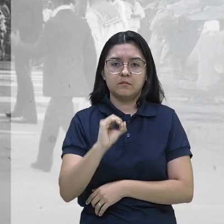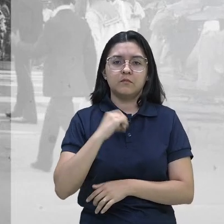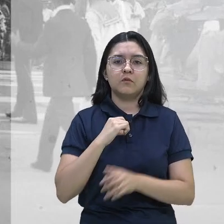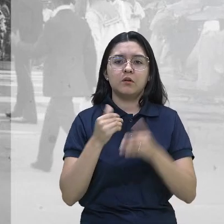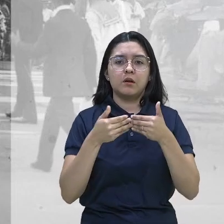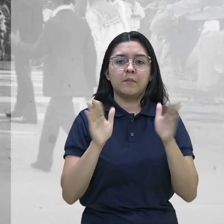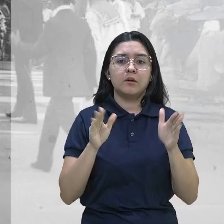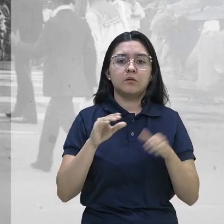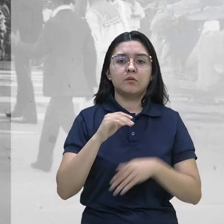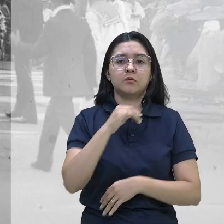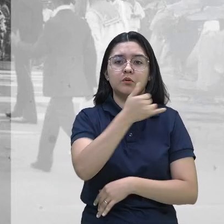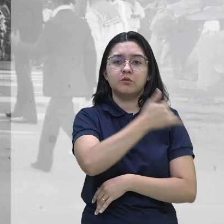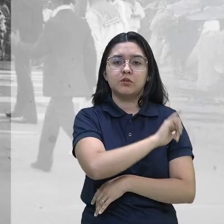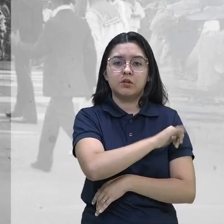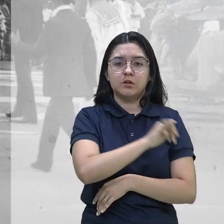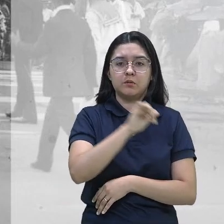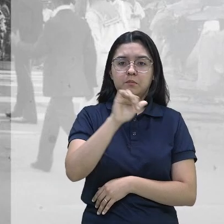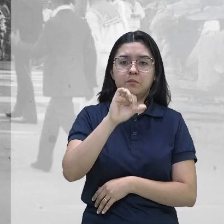1813.